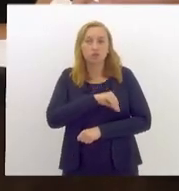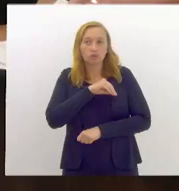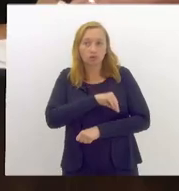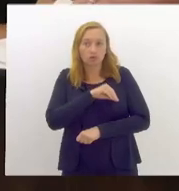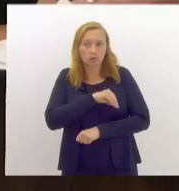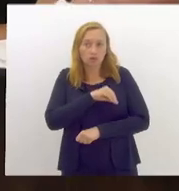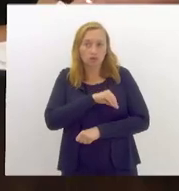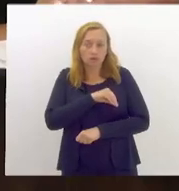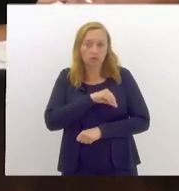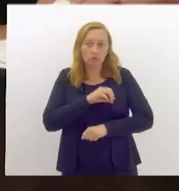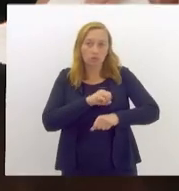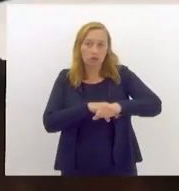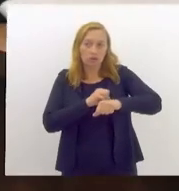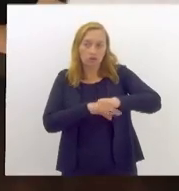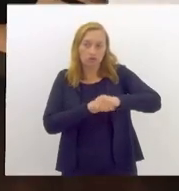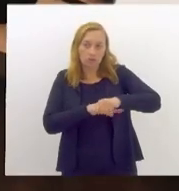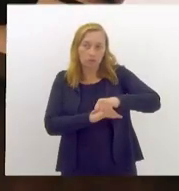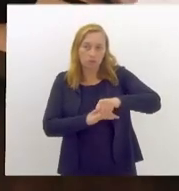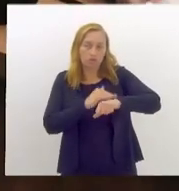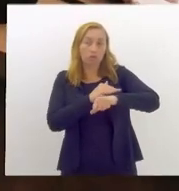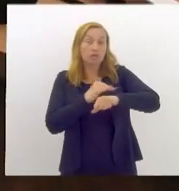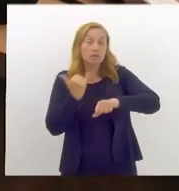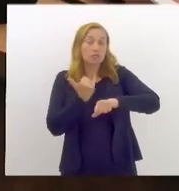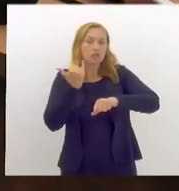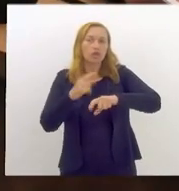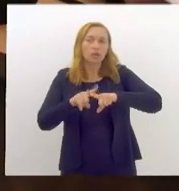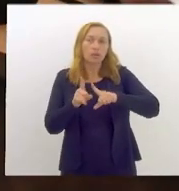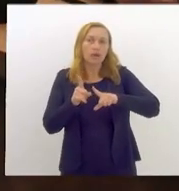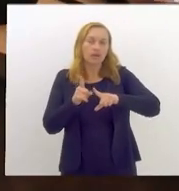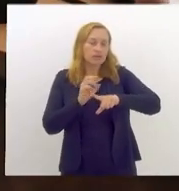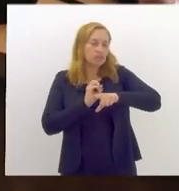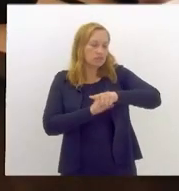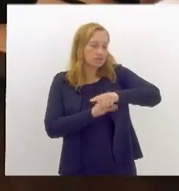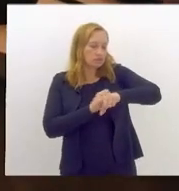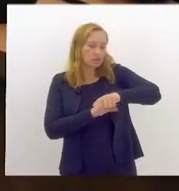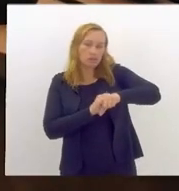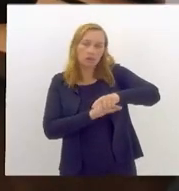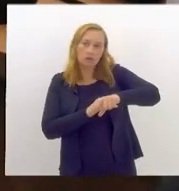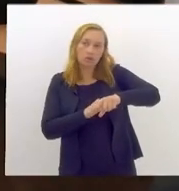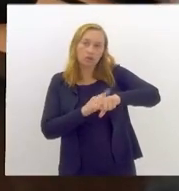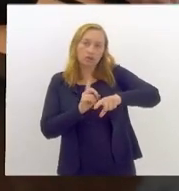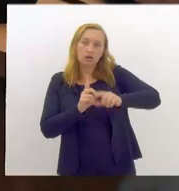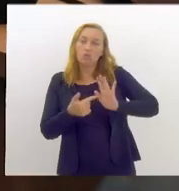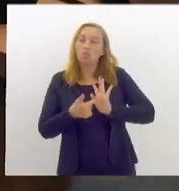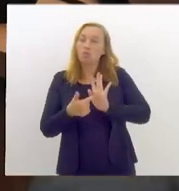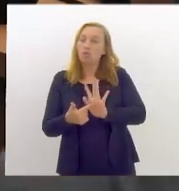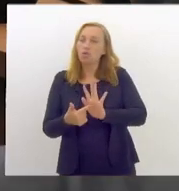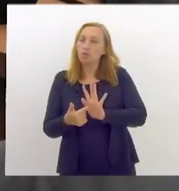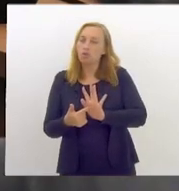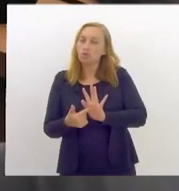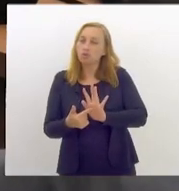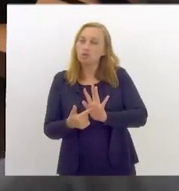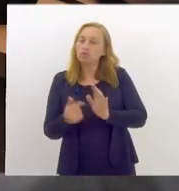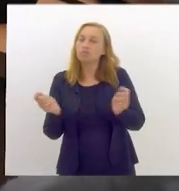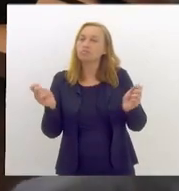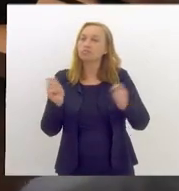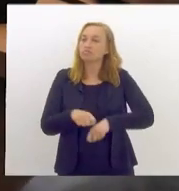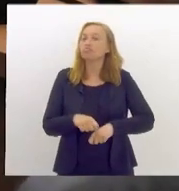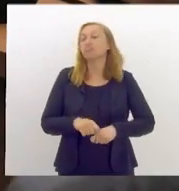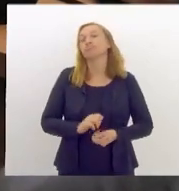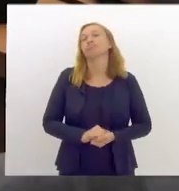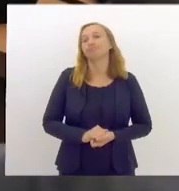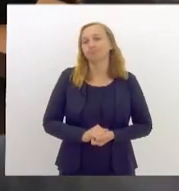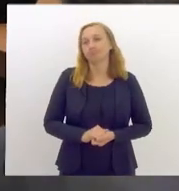um superavity importante mas esse superavit não demonstra a sua capacidade